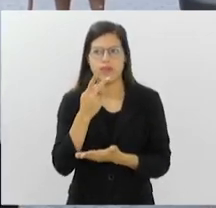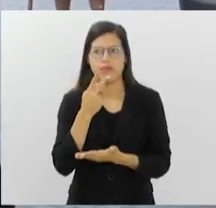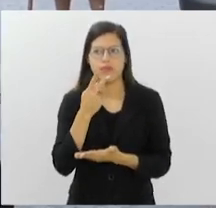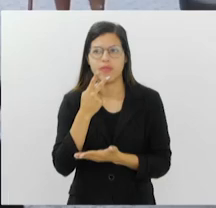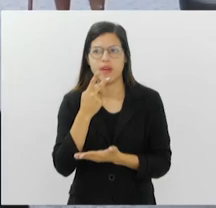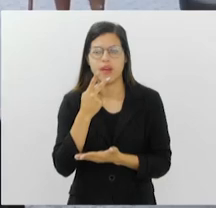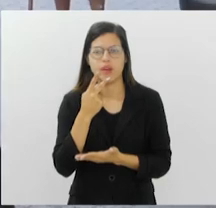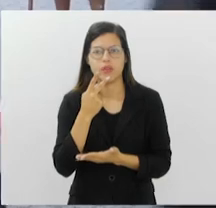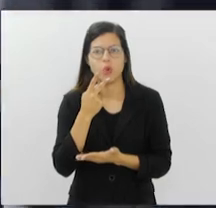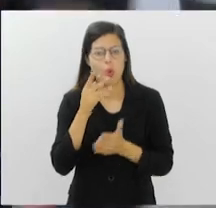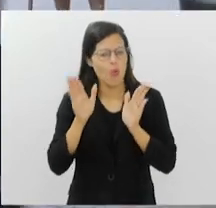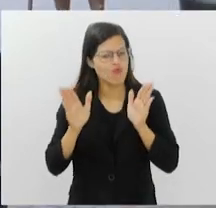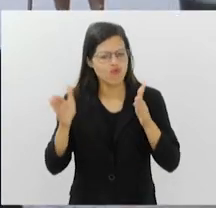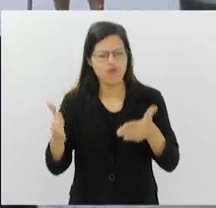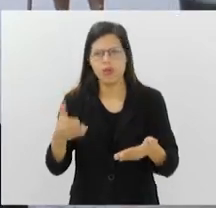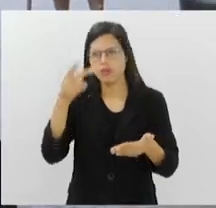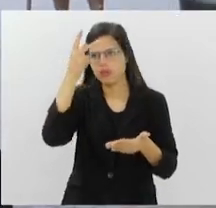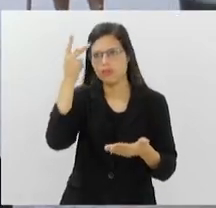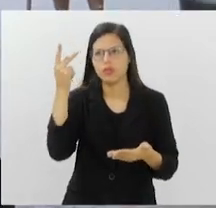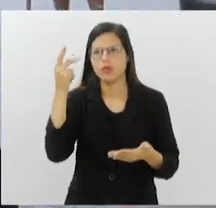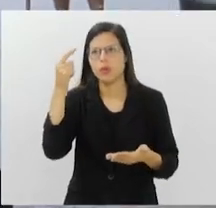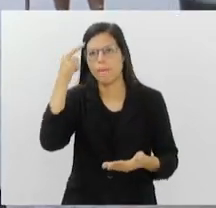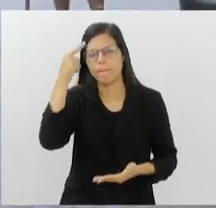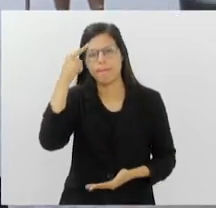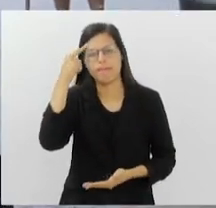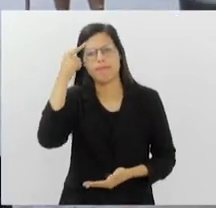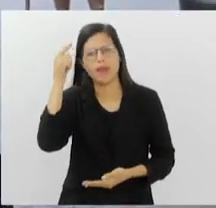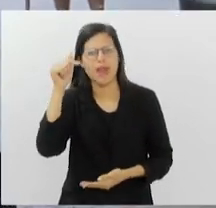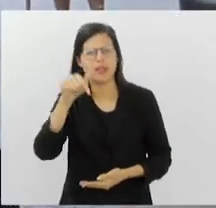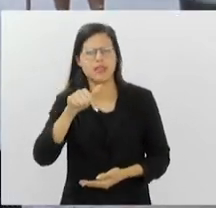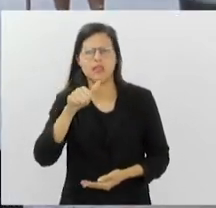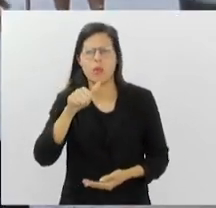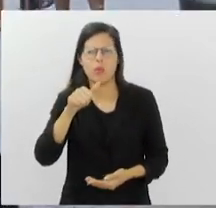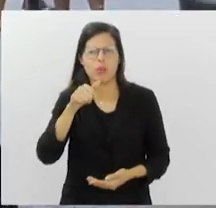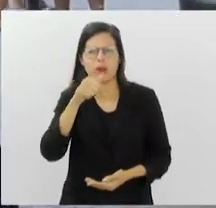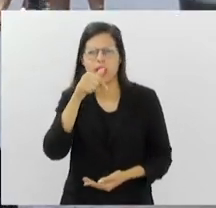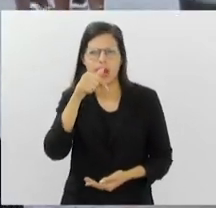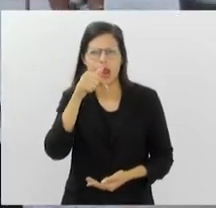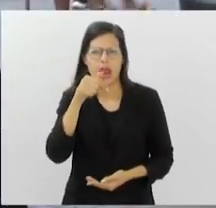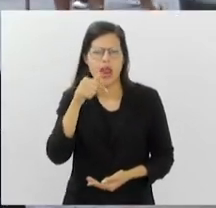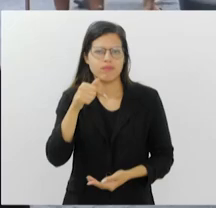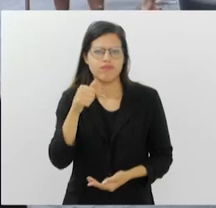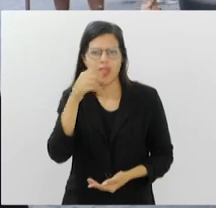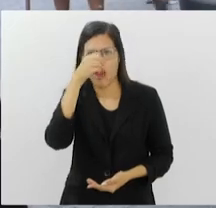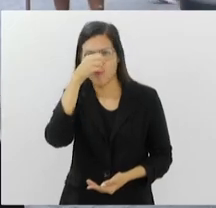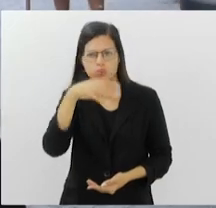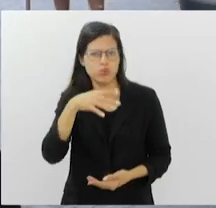com ênfase, as pessoas pensam que é um pouco de agressividade, não é. Mas tem que ser com